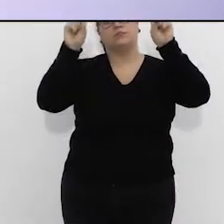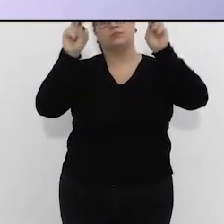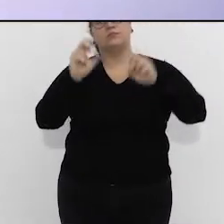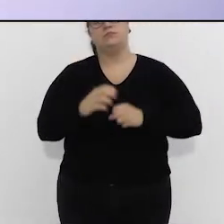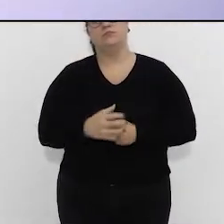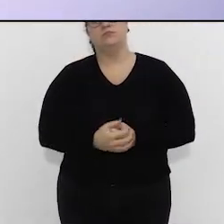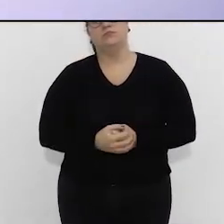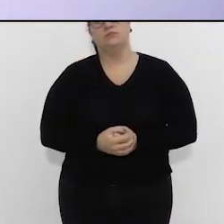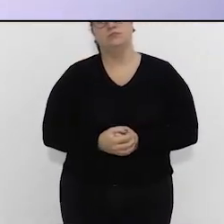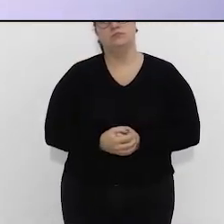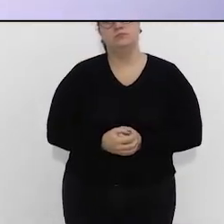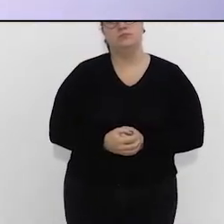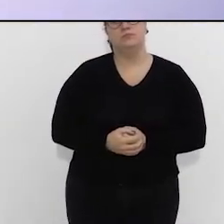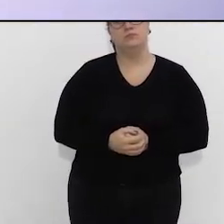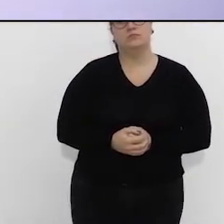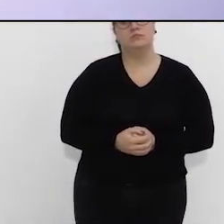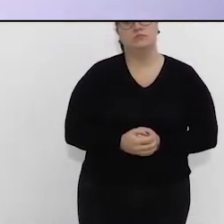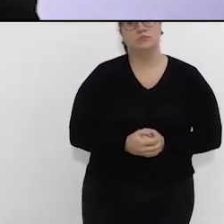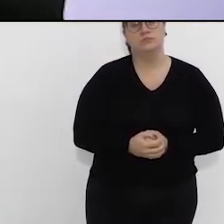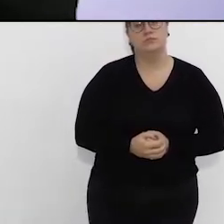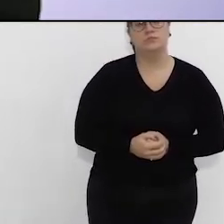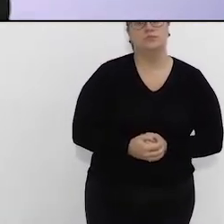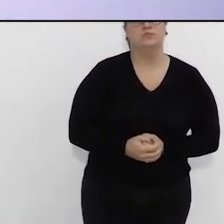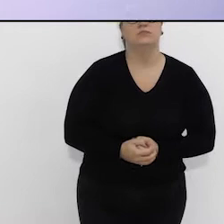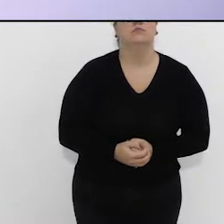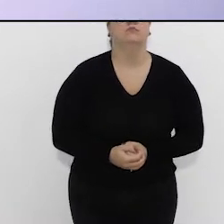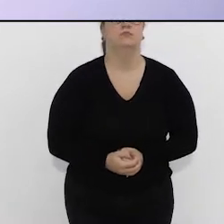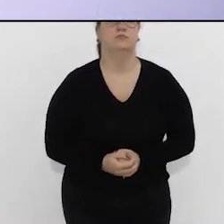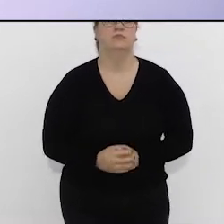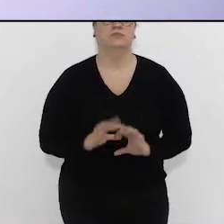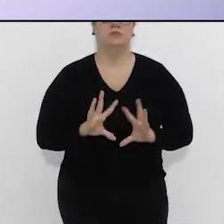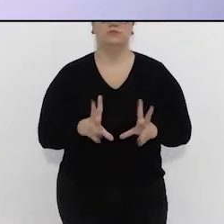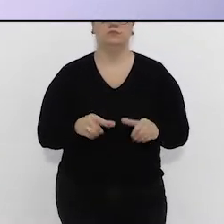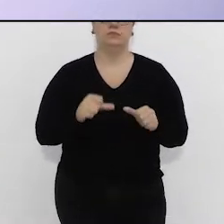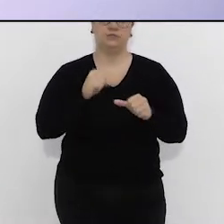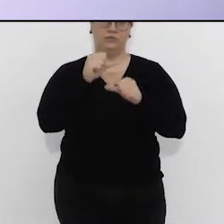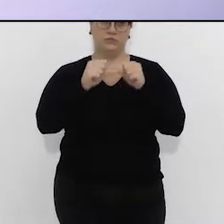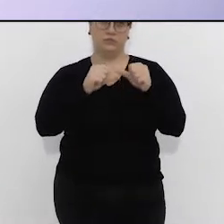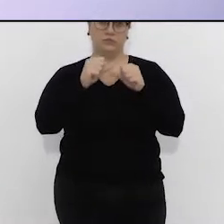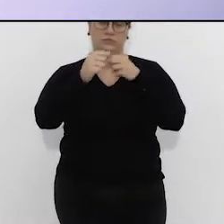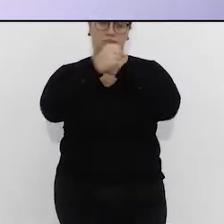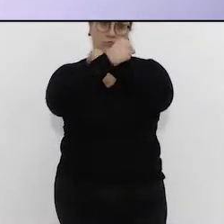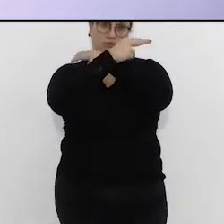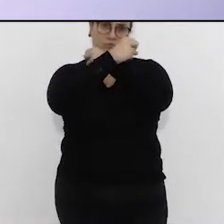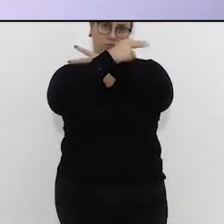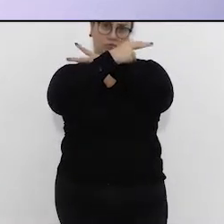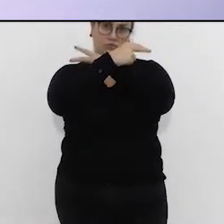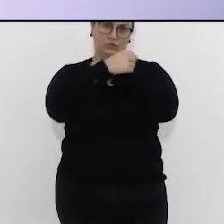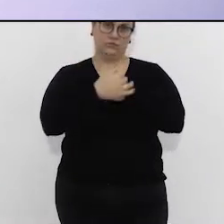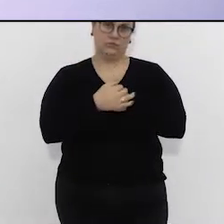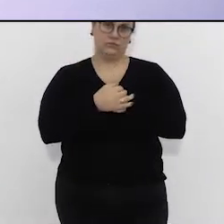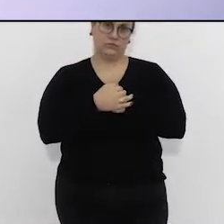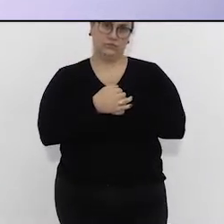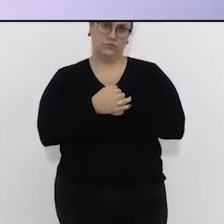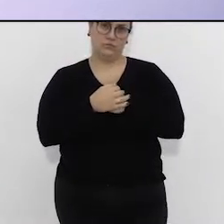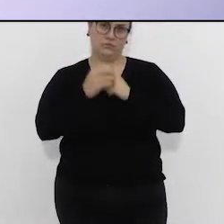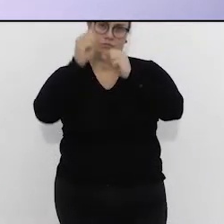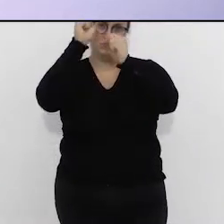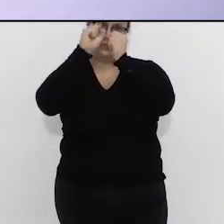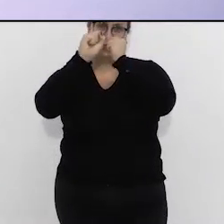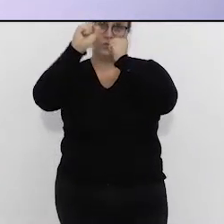candidato Denilson ziroldo pela Coligação todos por Avaré vamos falar de